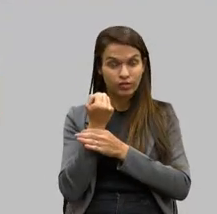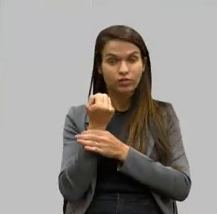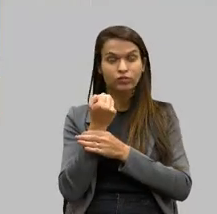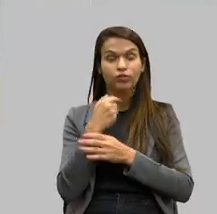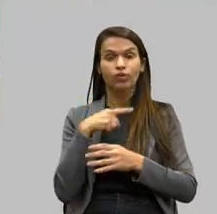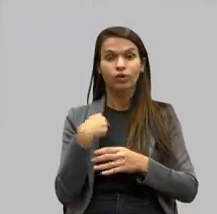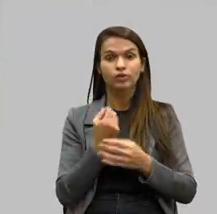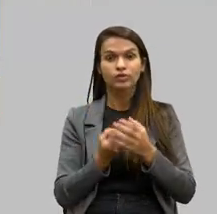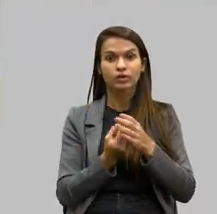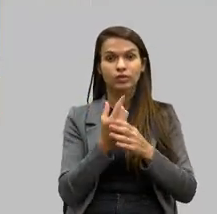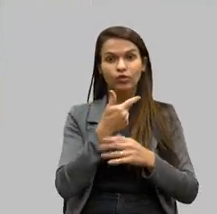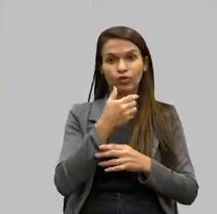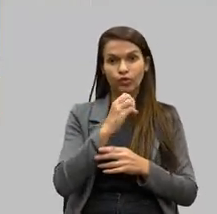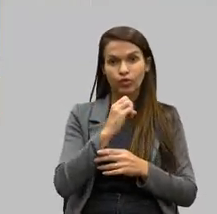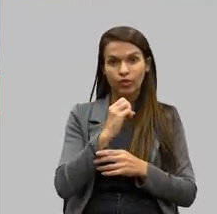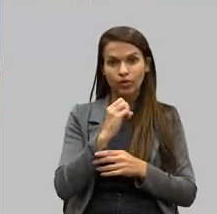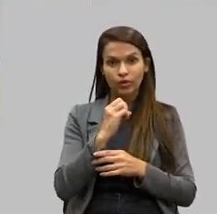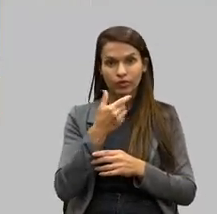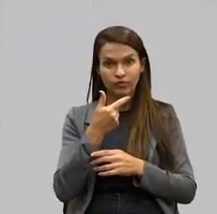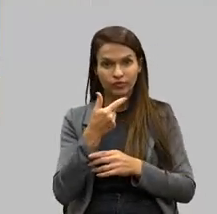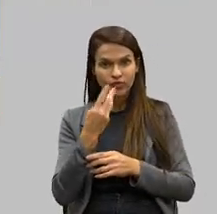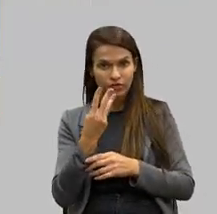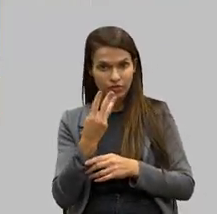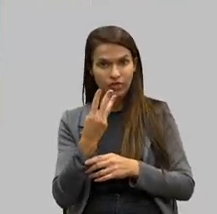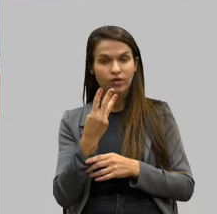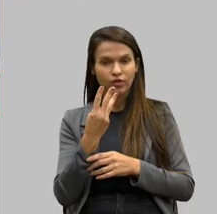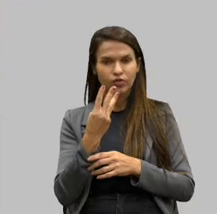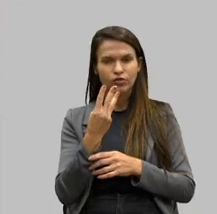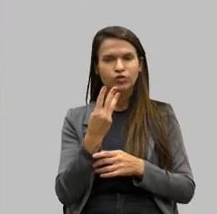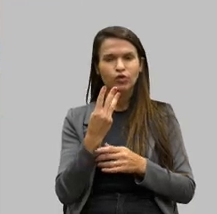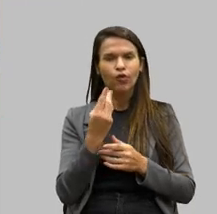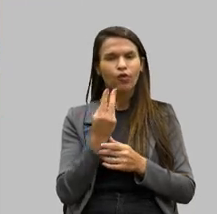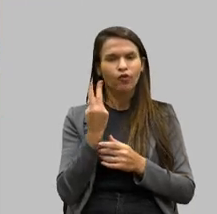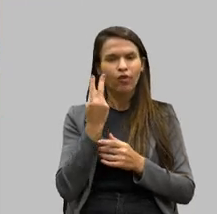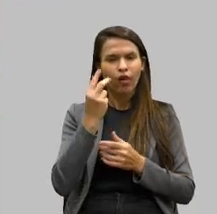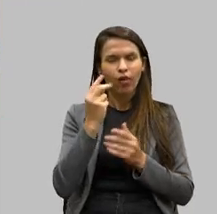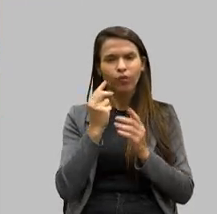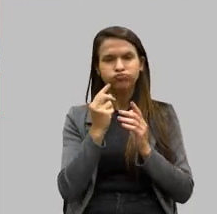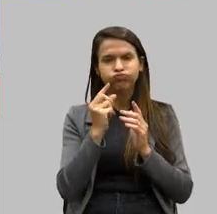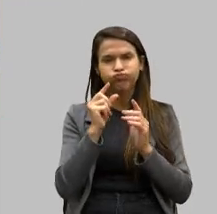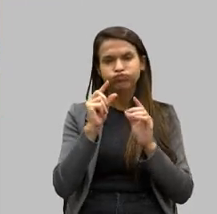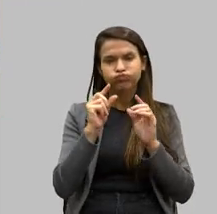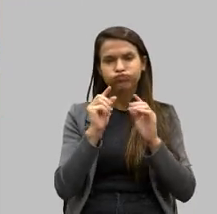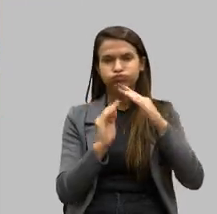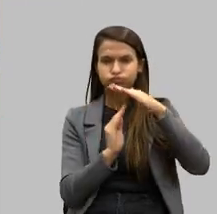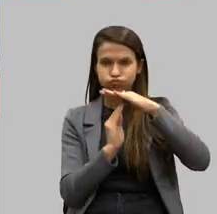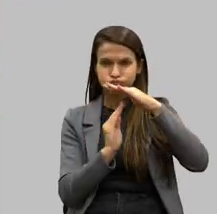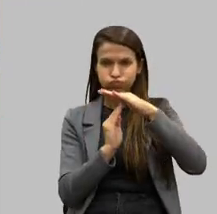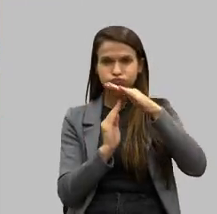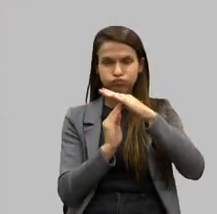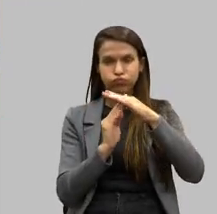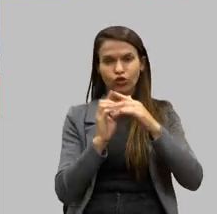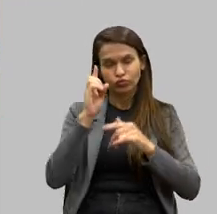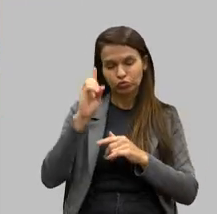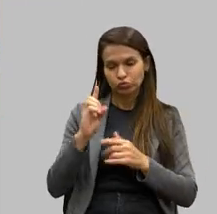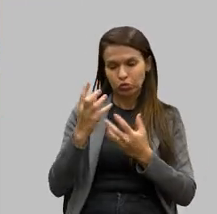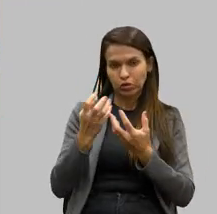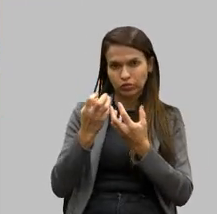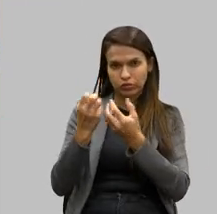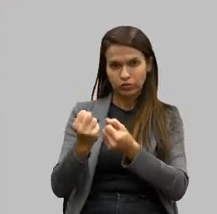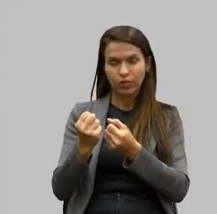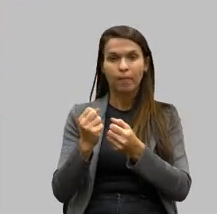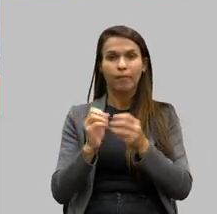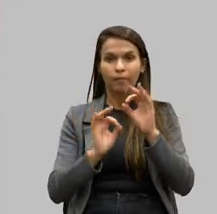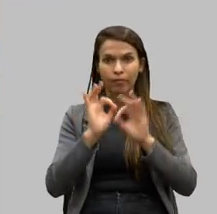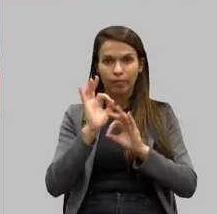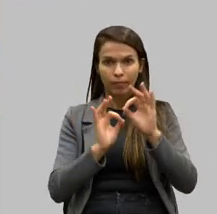criamos, no ano de 2023, o valor mínimo, independente da quantidade de estudantes que o diretor, a escola, recebe para manutenção